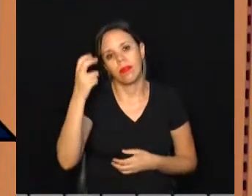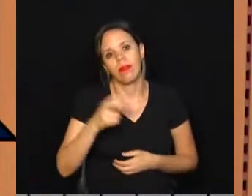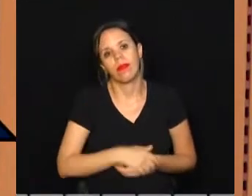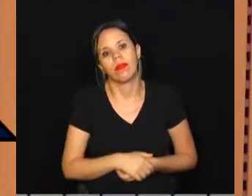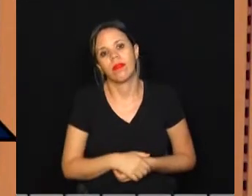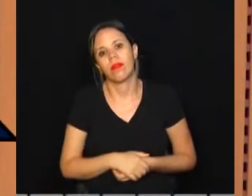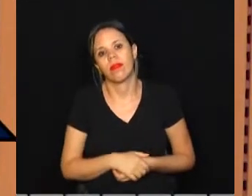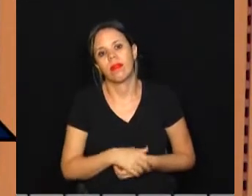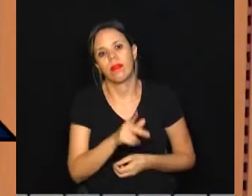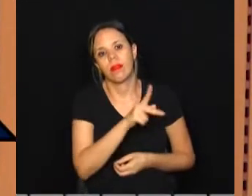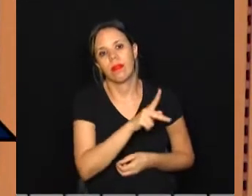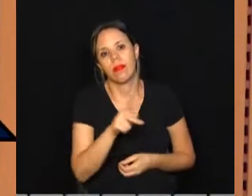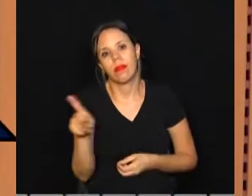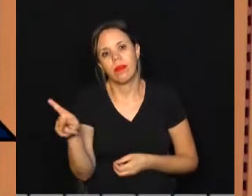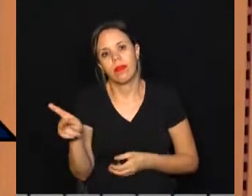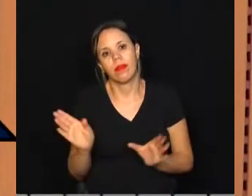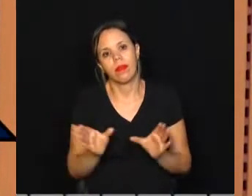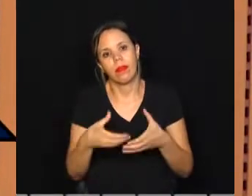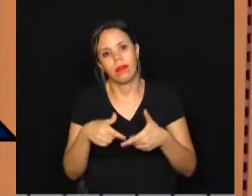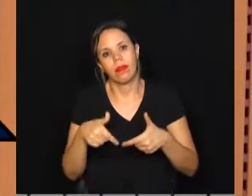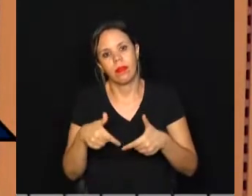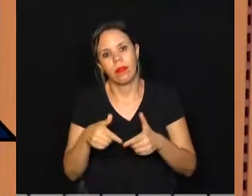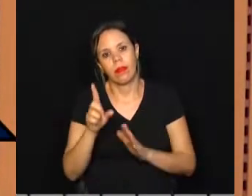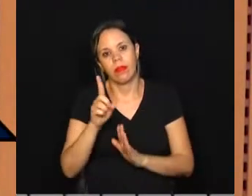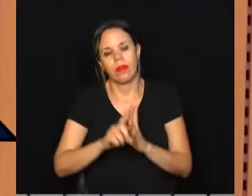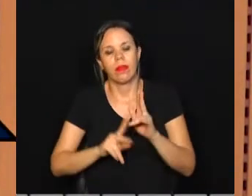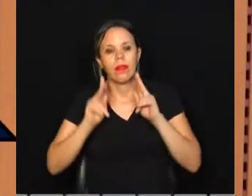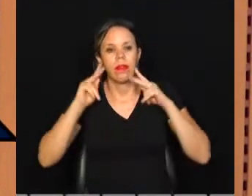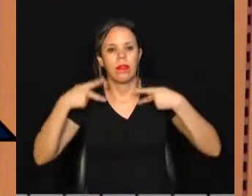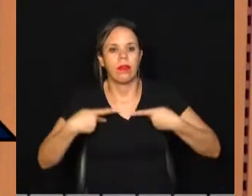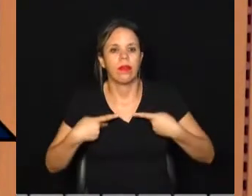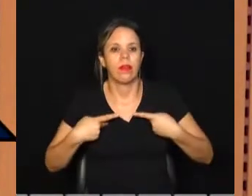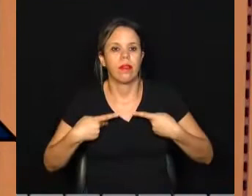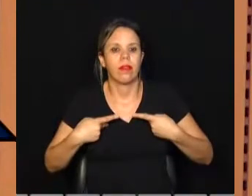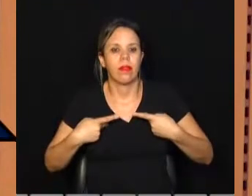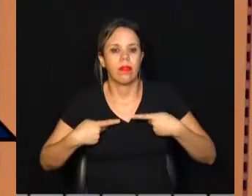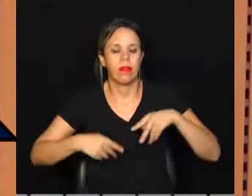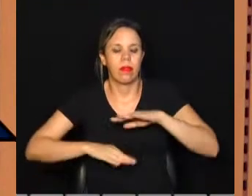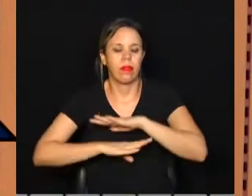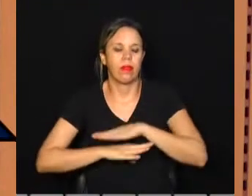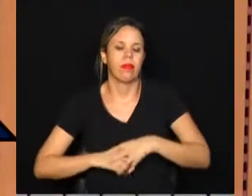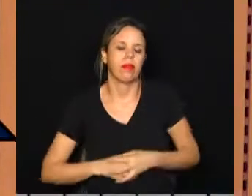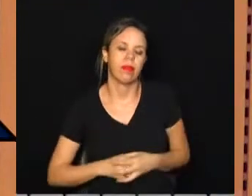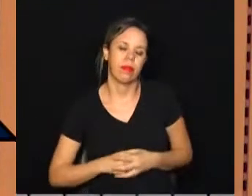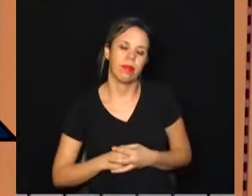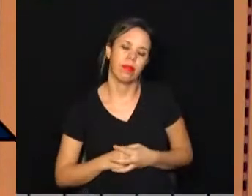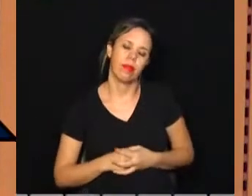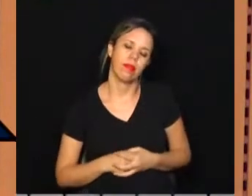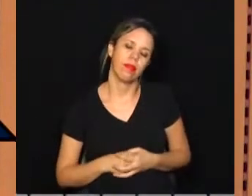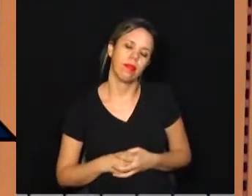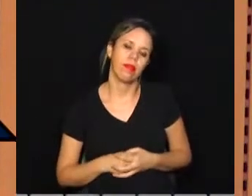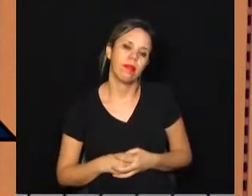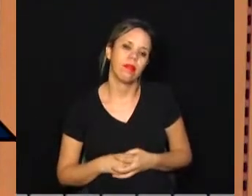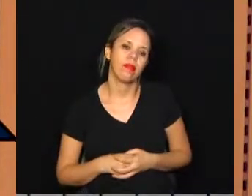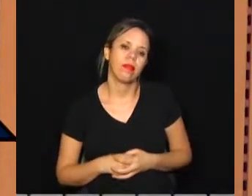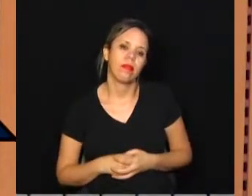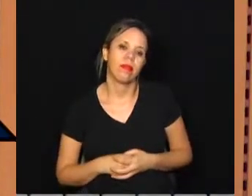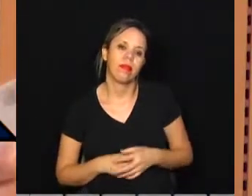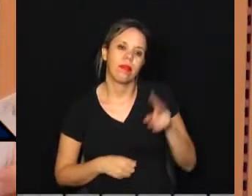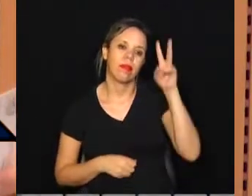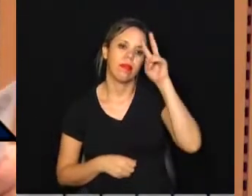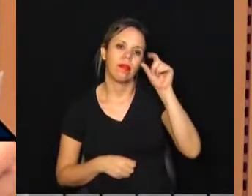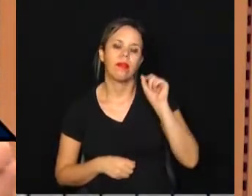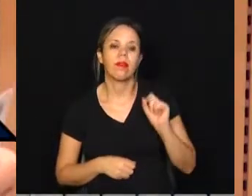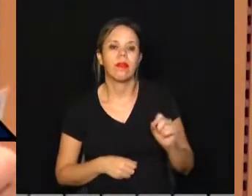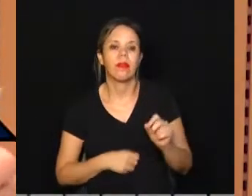e presidenta da Comissão de Direitos Humanos aqui da Câmara Municipal. Então, lembrar aqui que